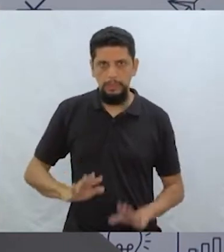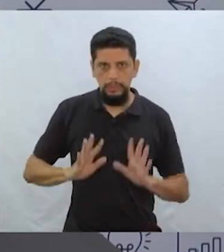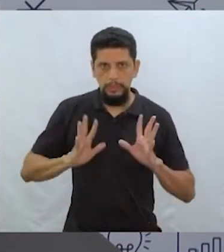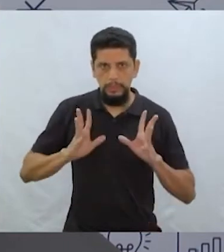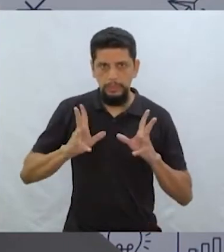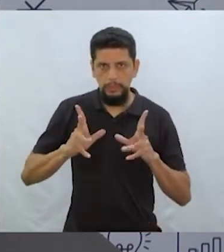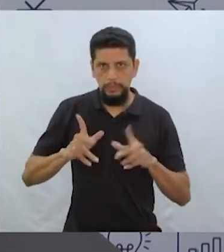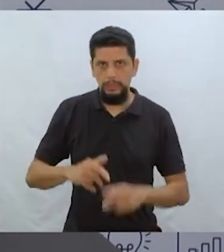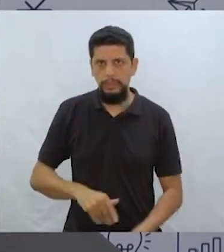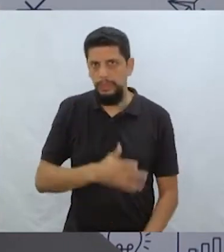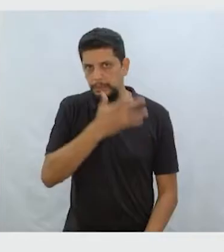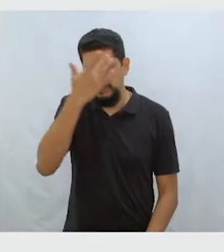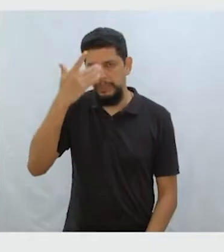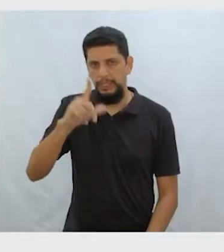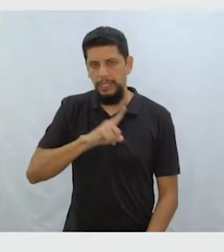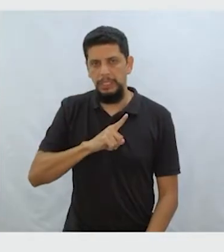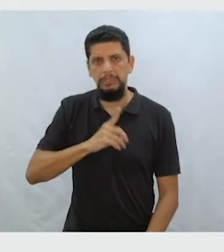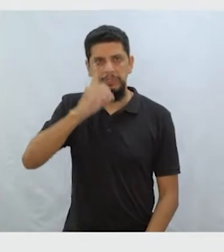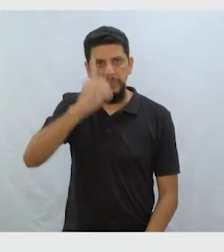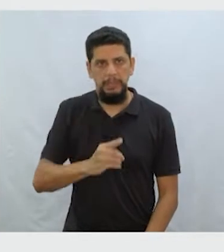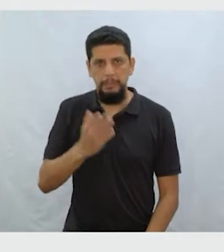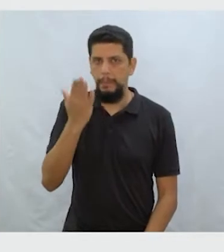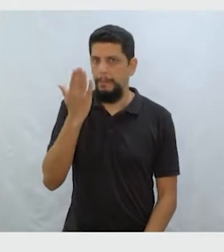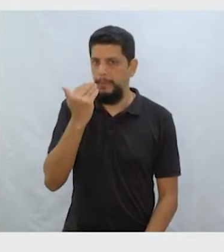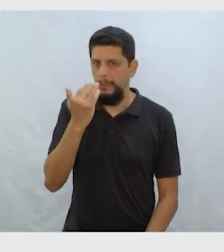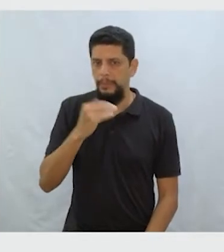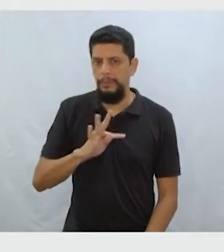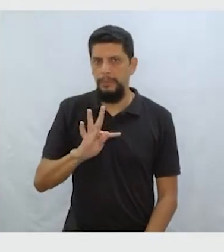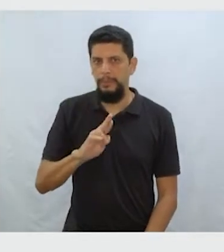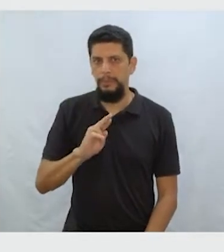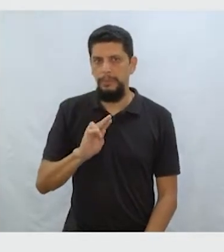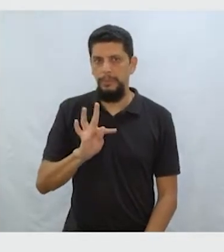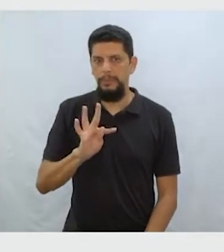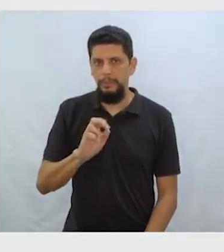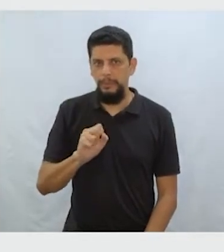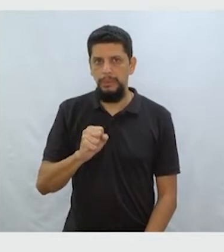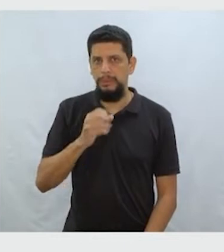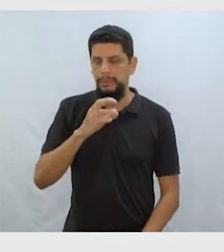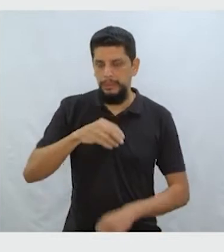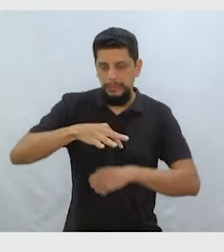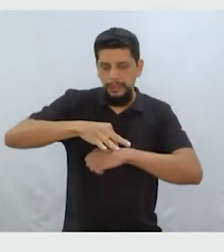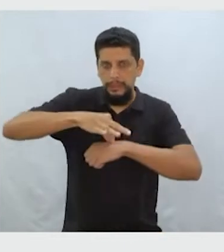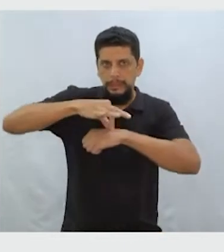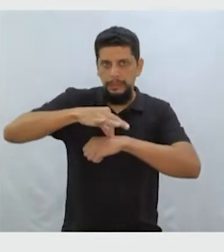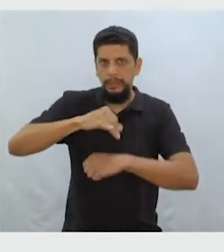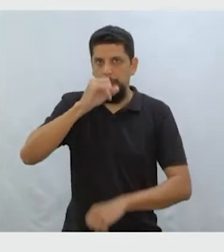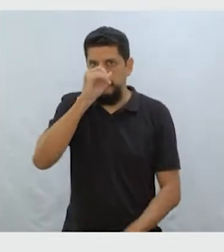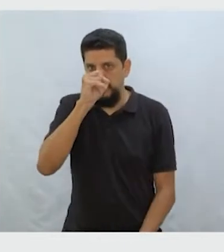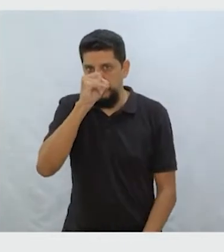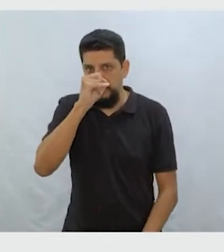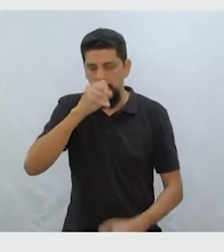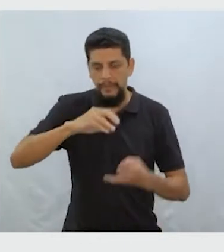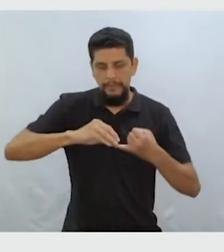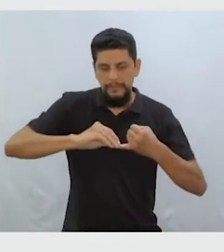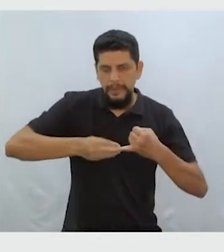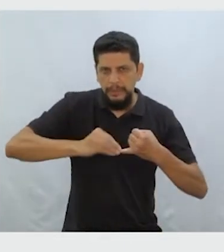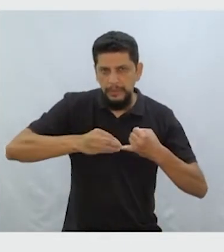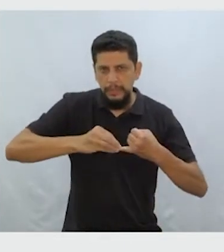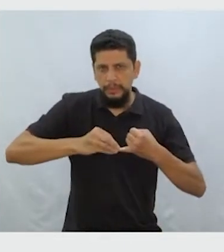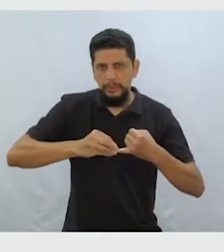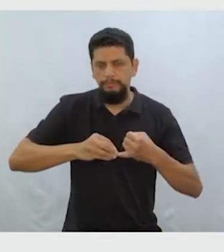Mineiro tem direito para um bom almoço carne de porco linguiça feijão